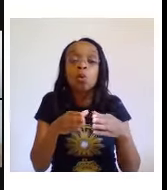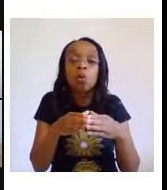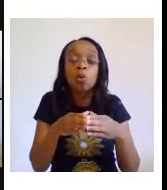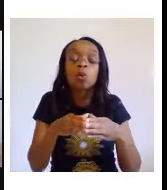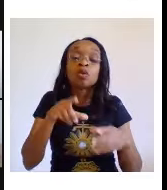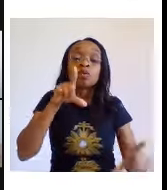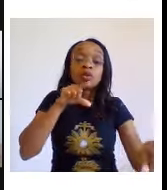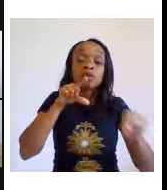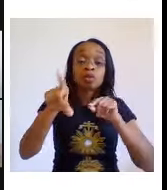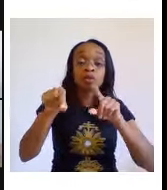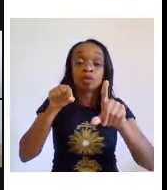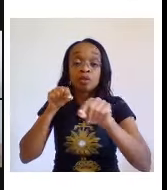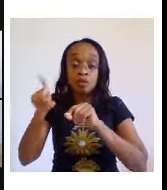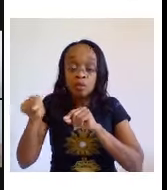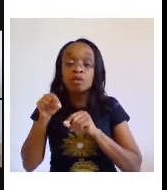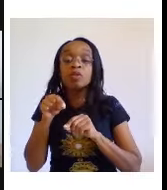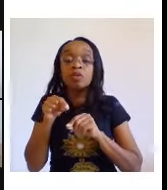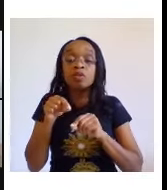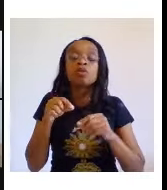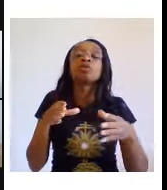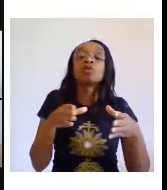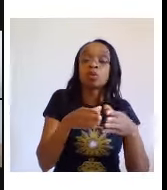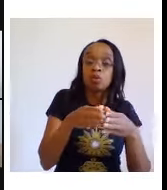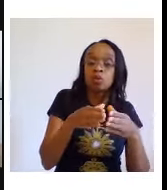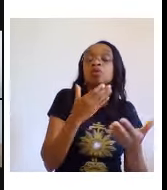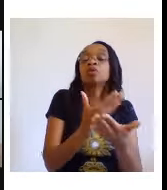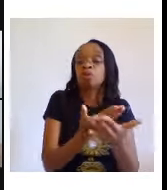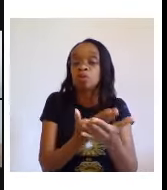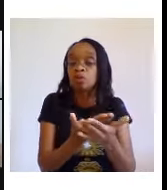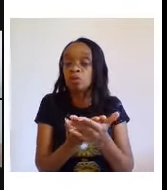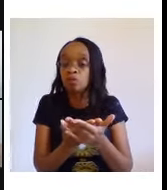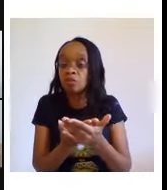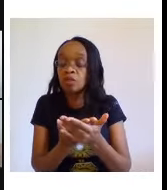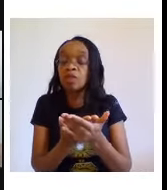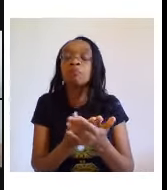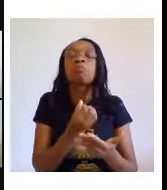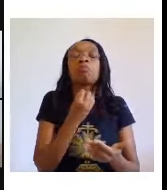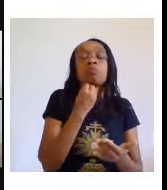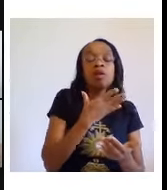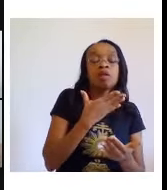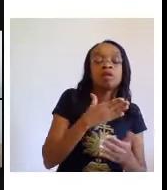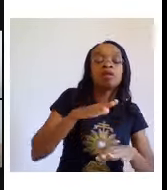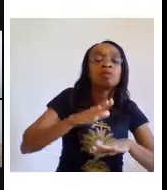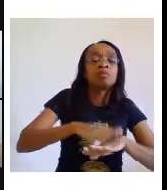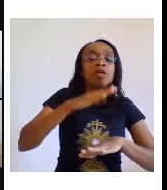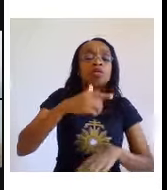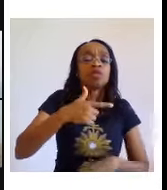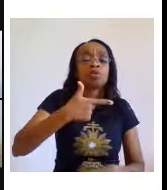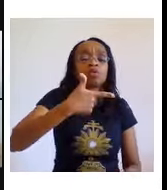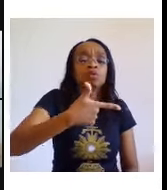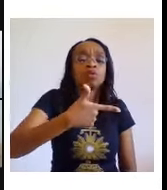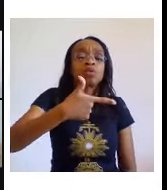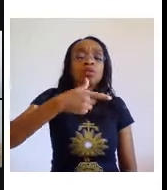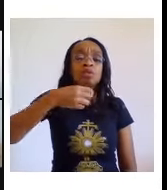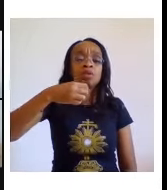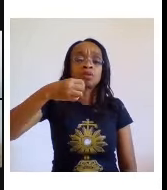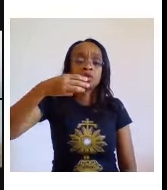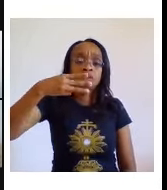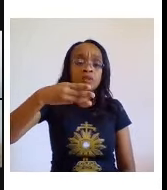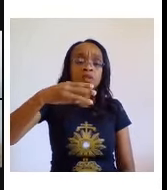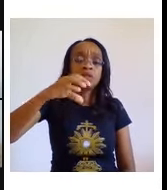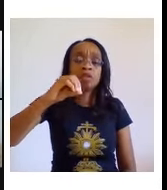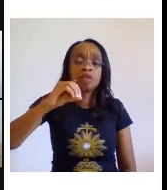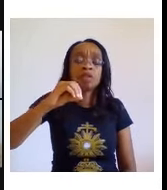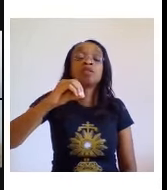pesquisadores baseado na sua expertise, e nesse caso foram mais de 230 pesquisadores aí, diferente de